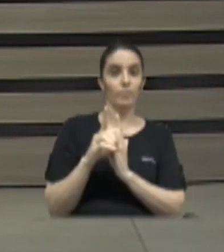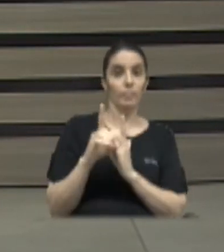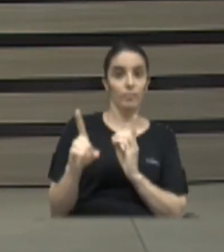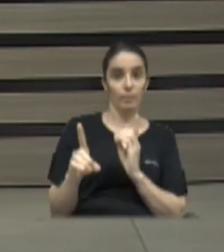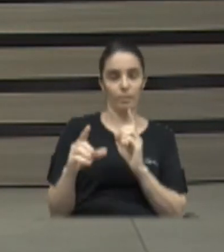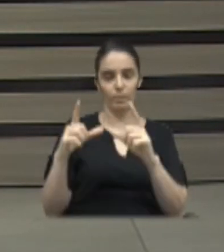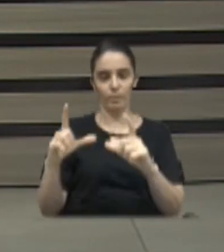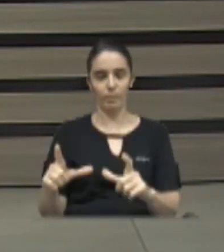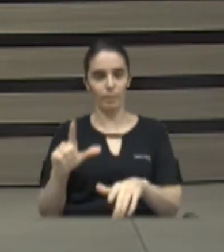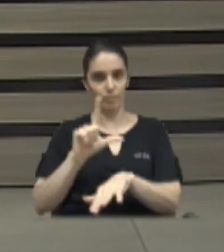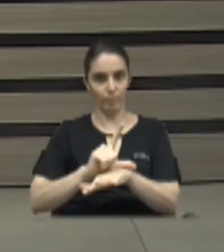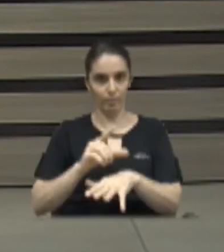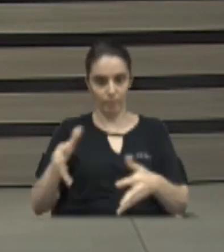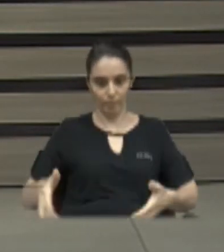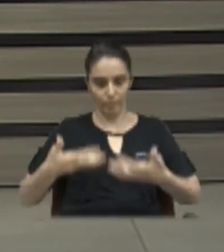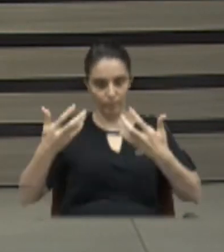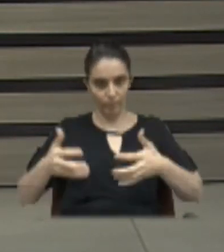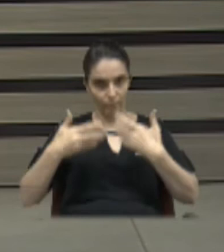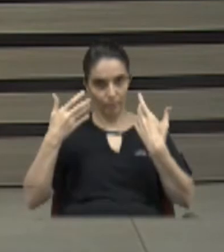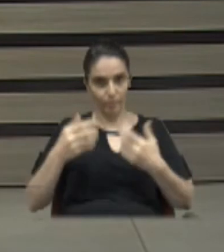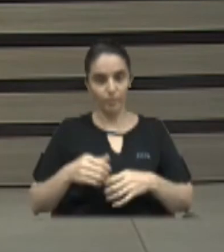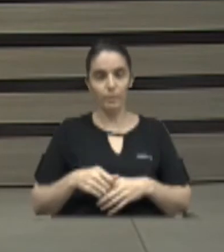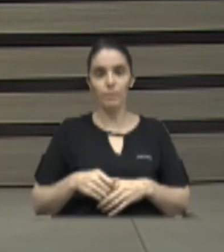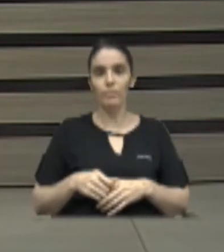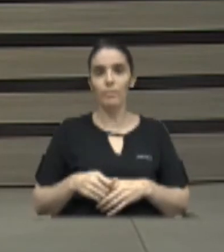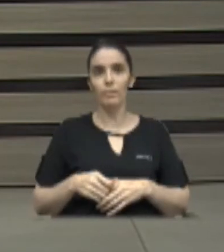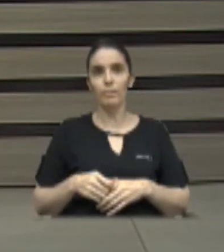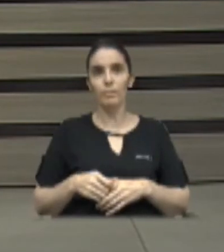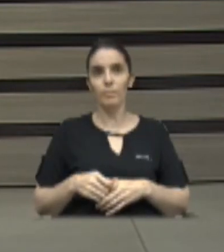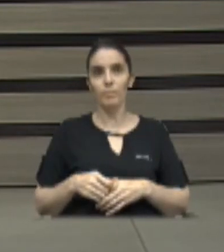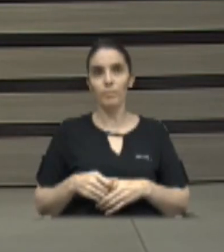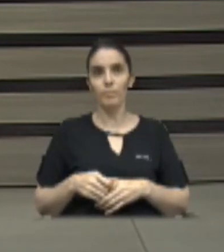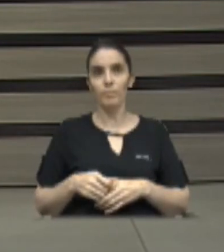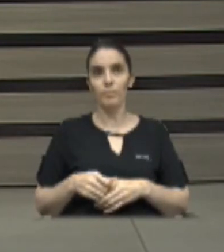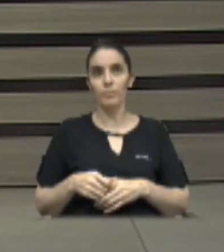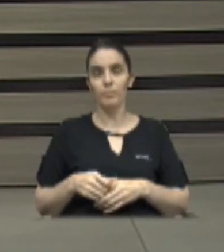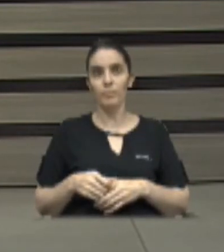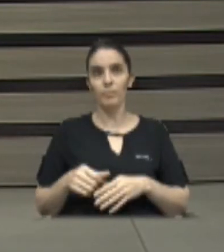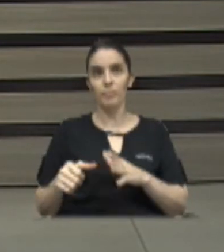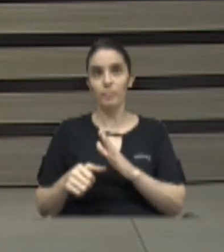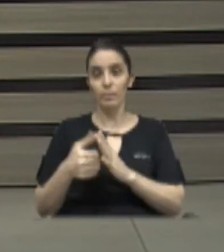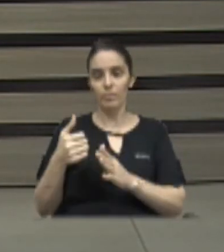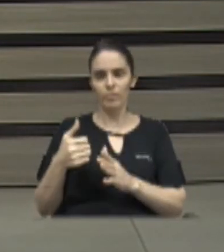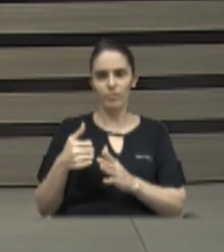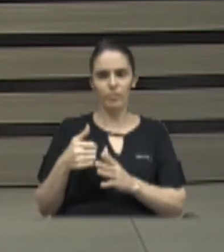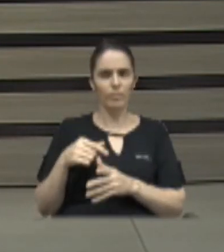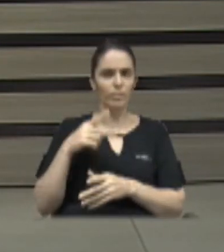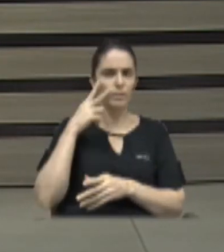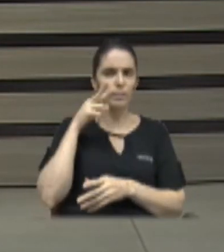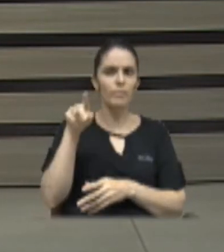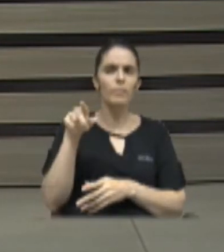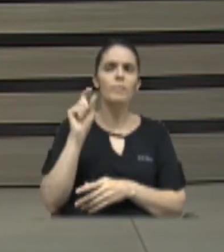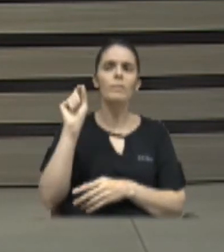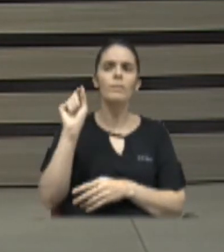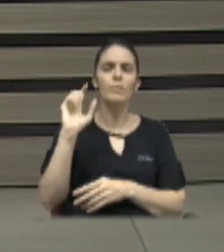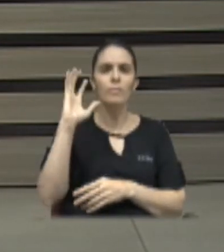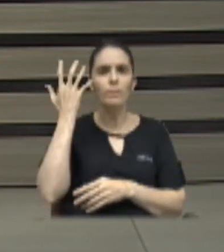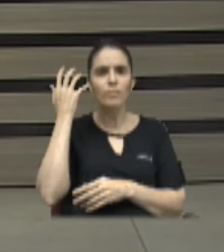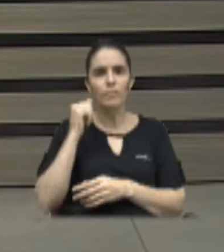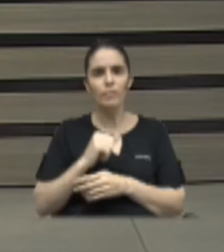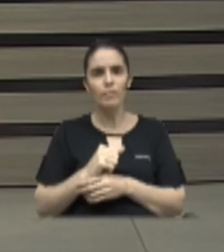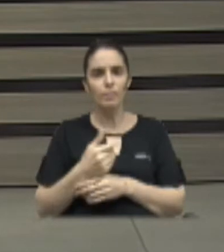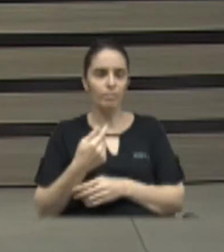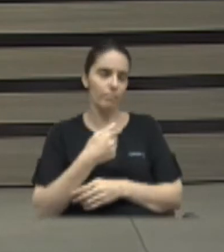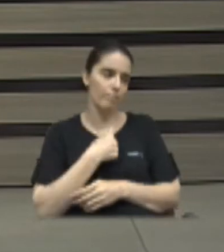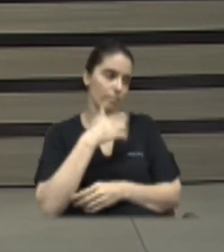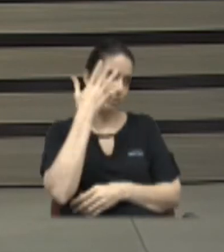quitanda. E pela primeira vez não gostei da aparência do Paulinho. Falei, Paulinho, o que está acontecendo? Olha, Zé,